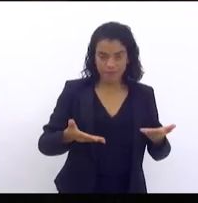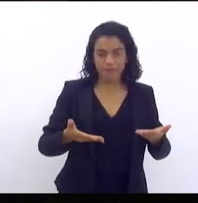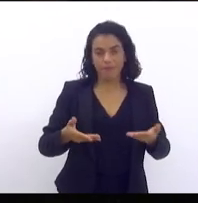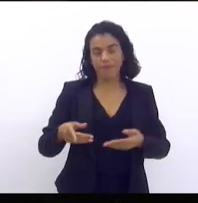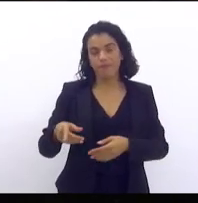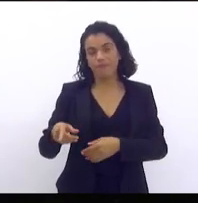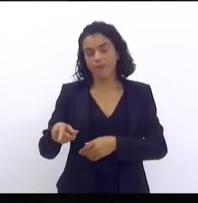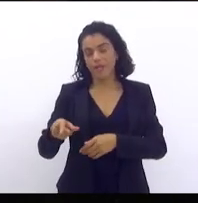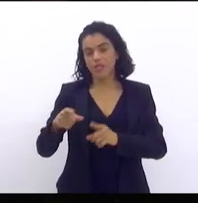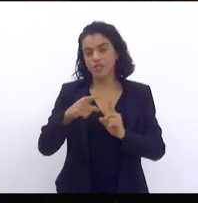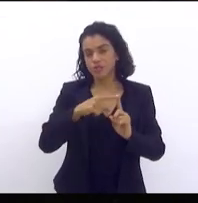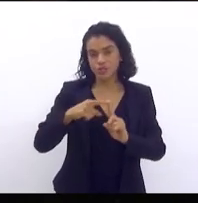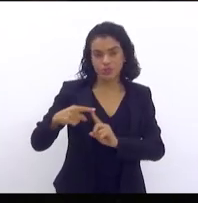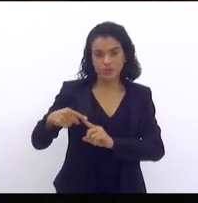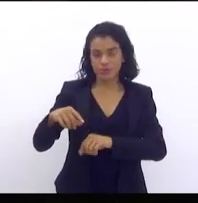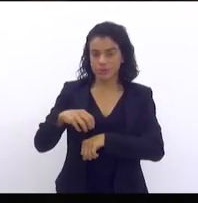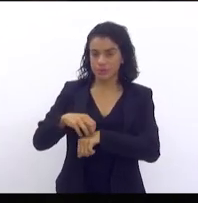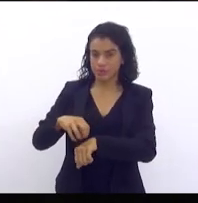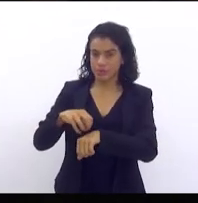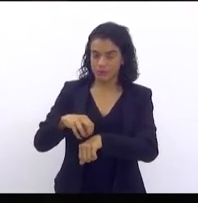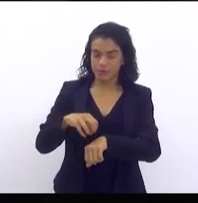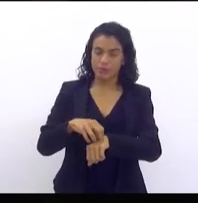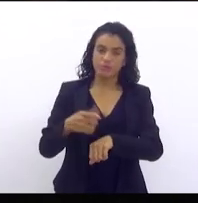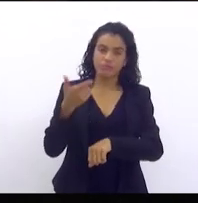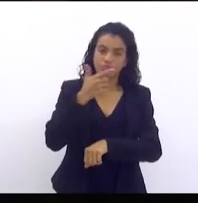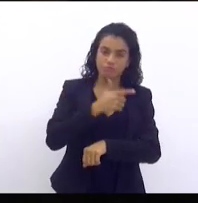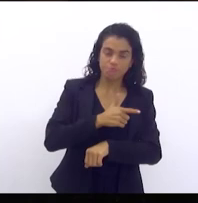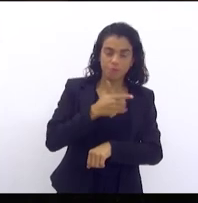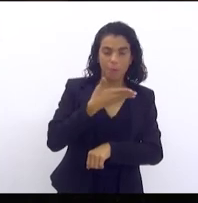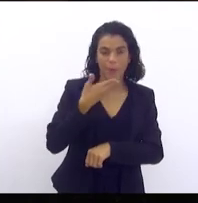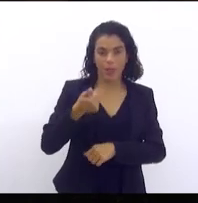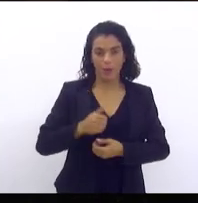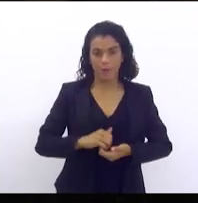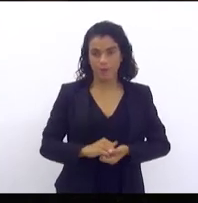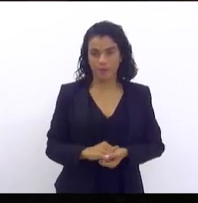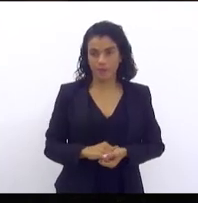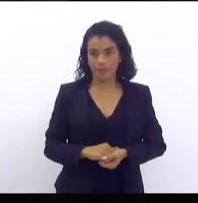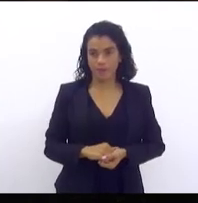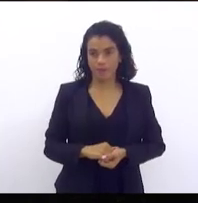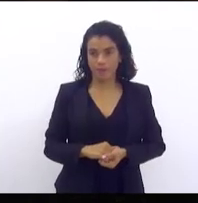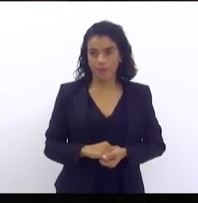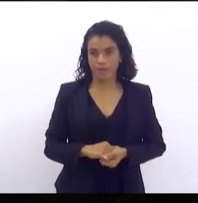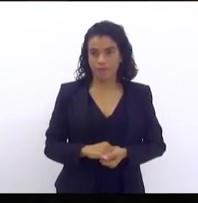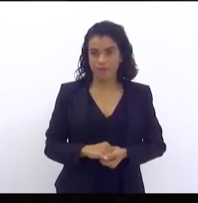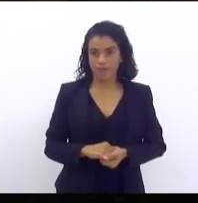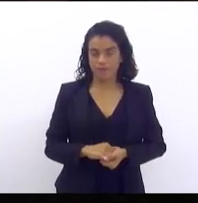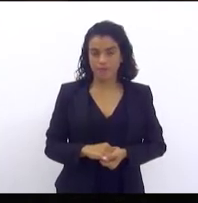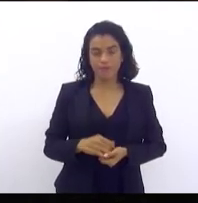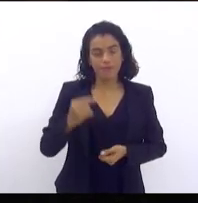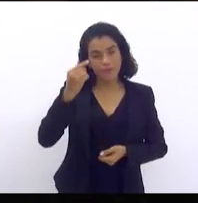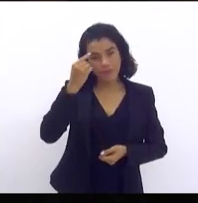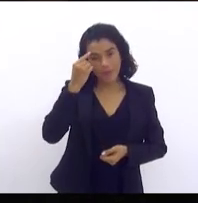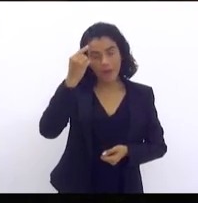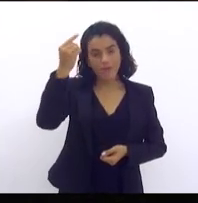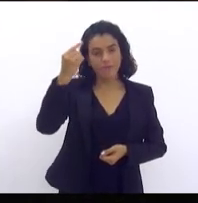entre modos de transportes para fazê-lo mais eficiente. E a